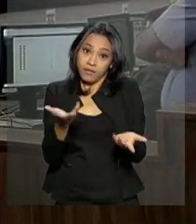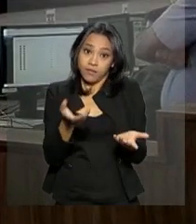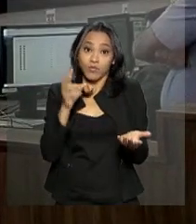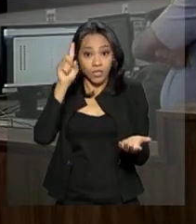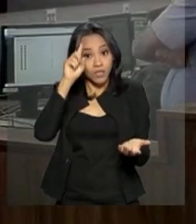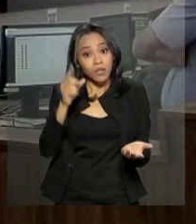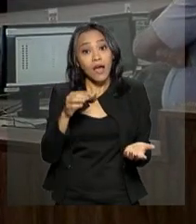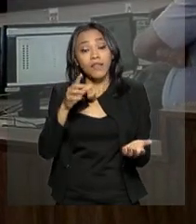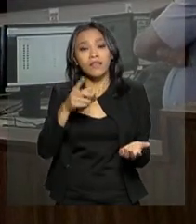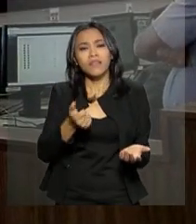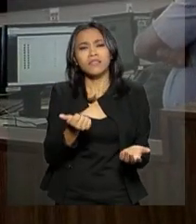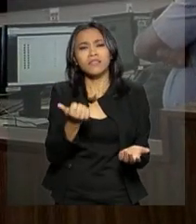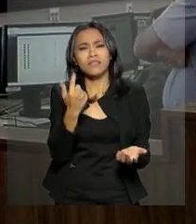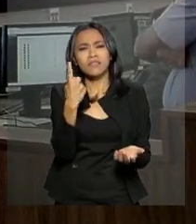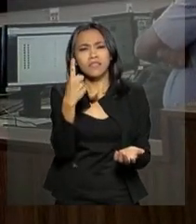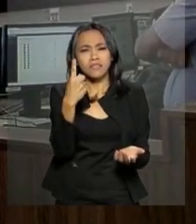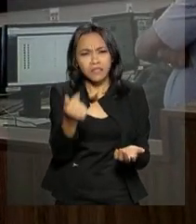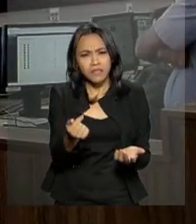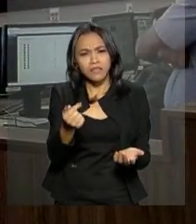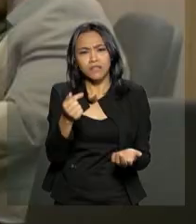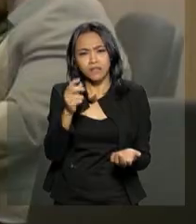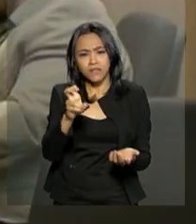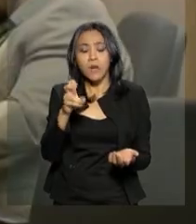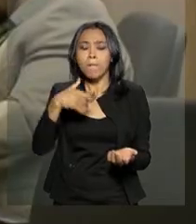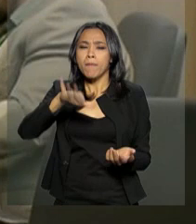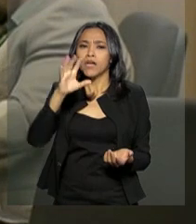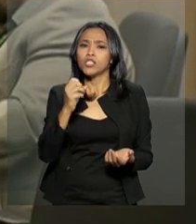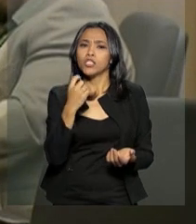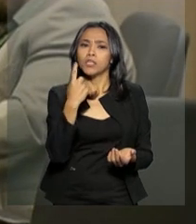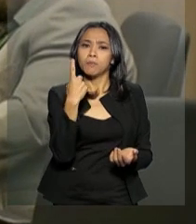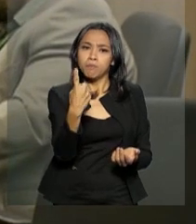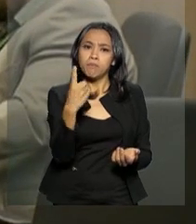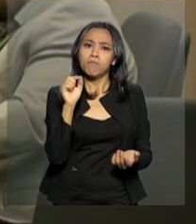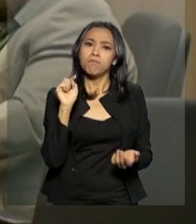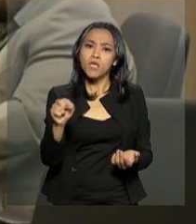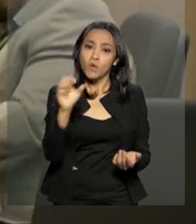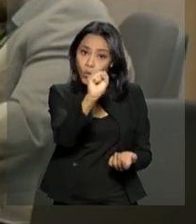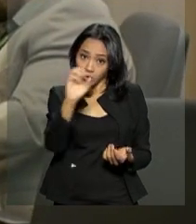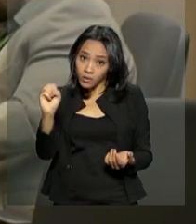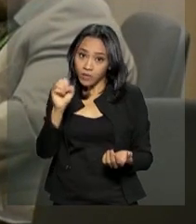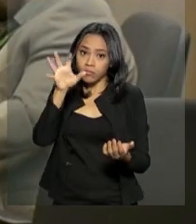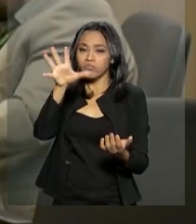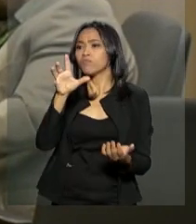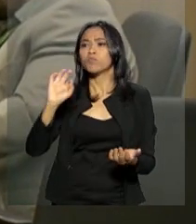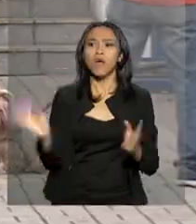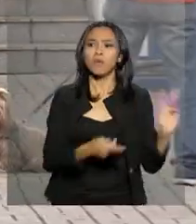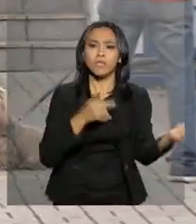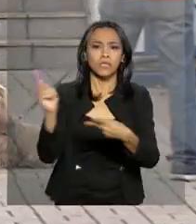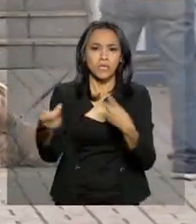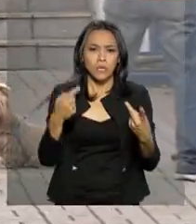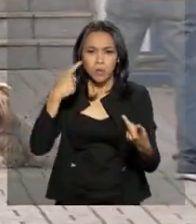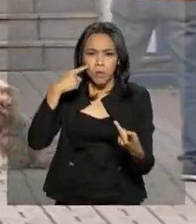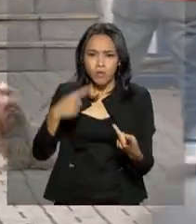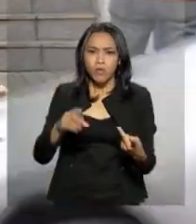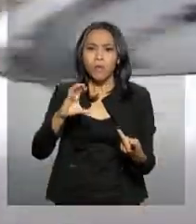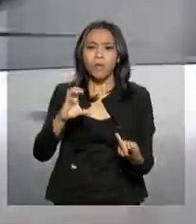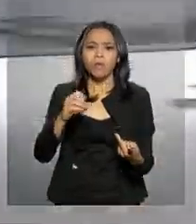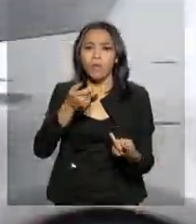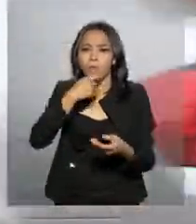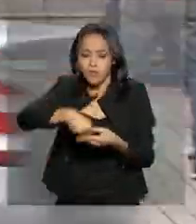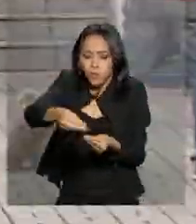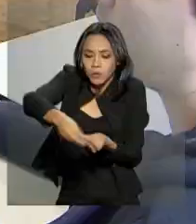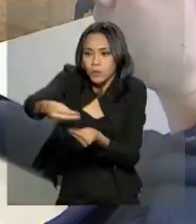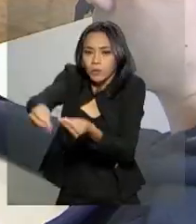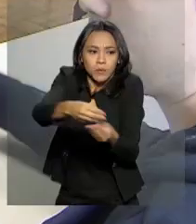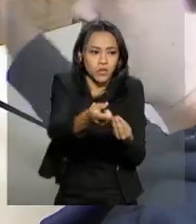domingo pelo horário de brasília foram registrados mais de 1800 ocorrências a maior parte por boca de urna mas também casos como compra